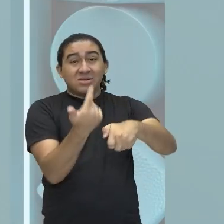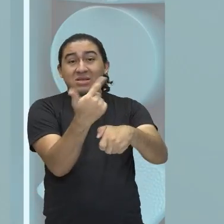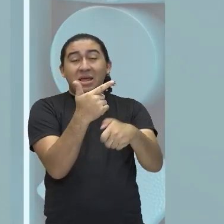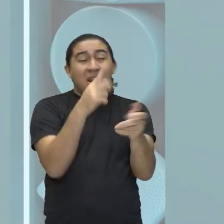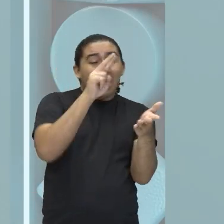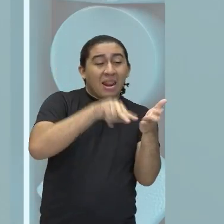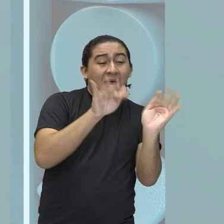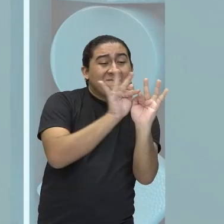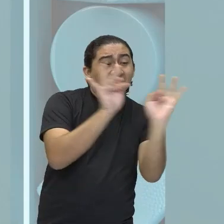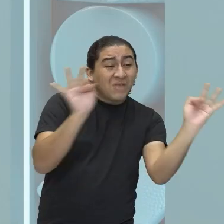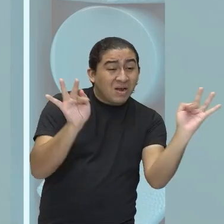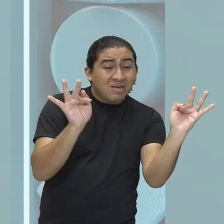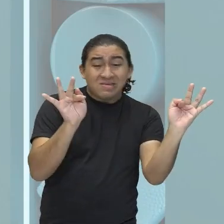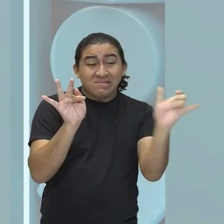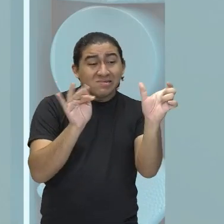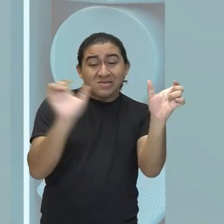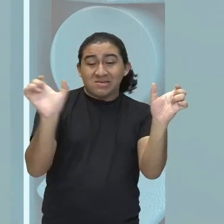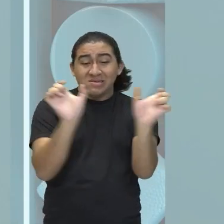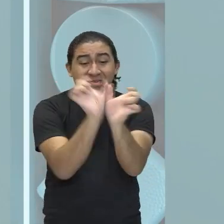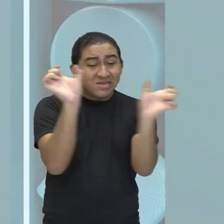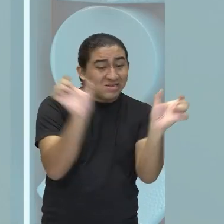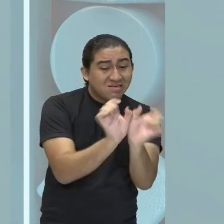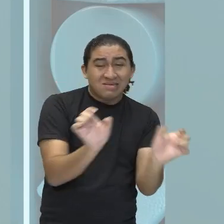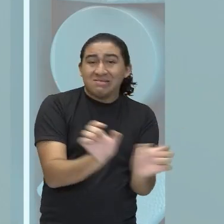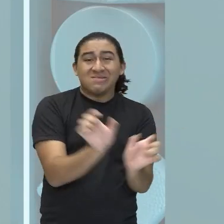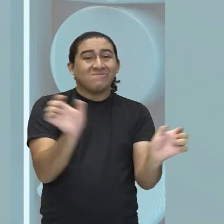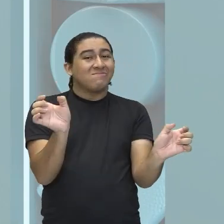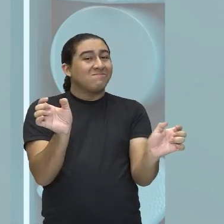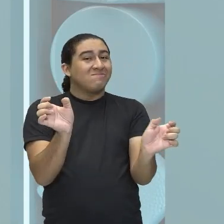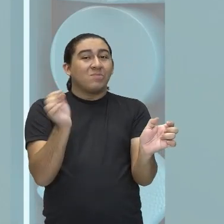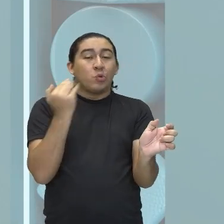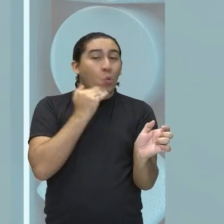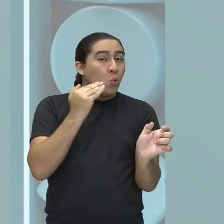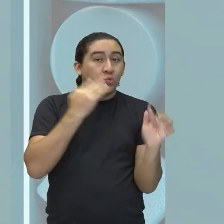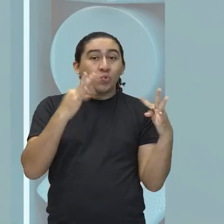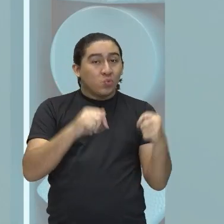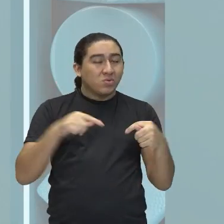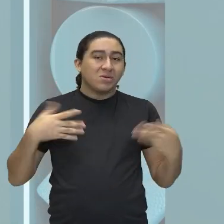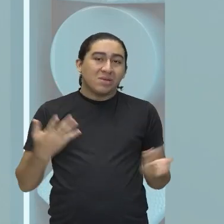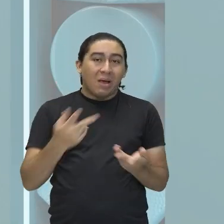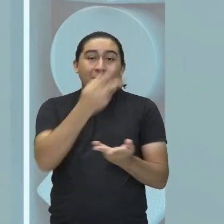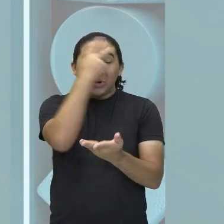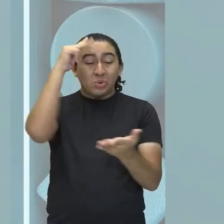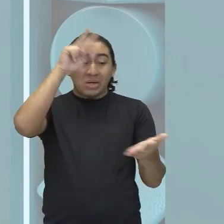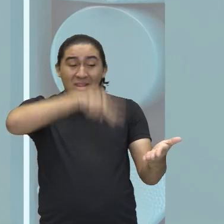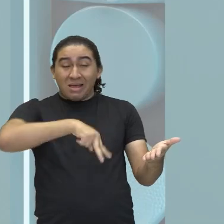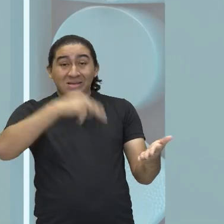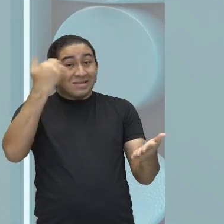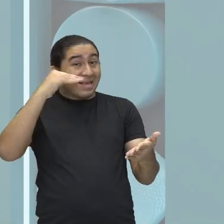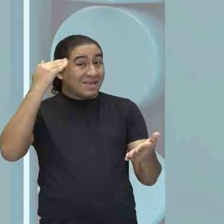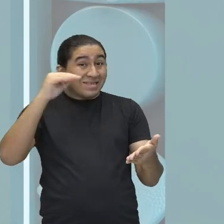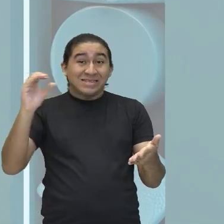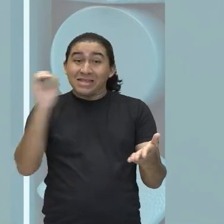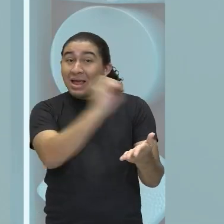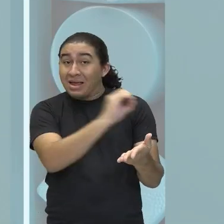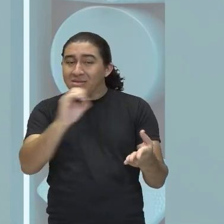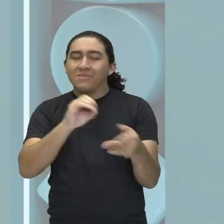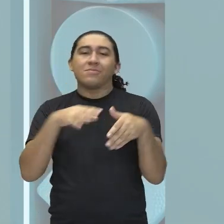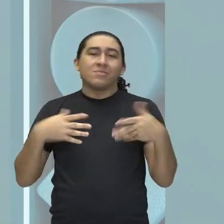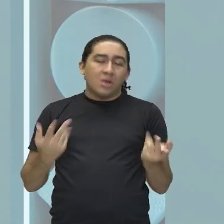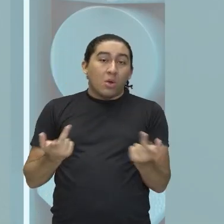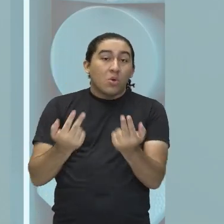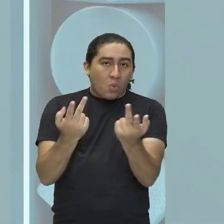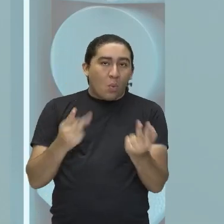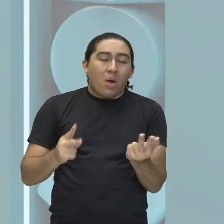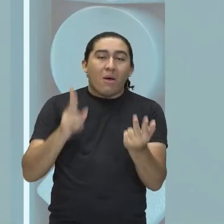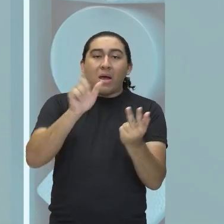sentido, certo? Que será incompreendido assim como o próprio autor do texto, certo? Perceba que nós temos exatamente